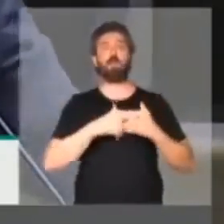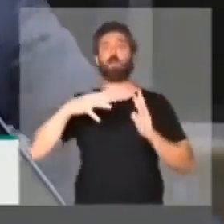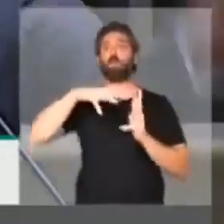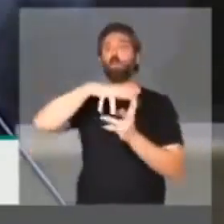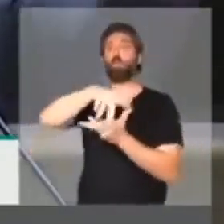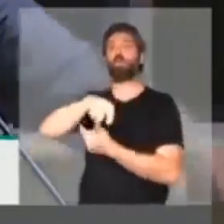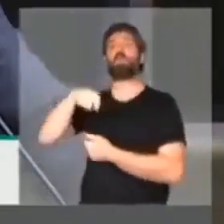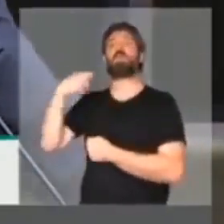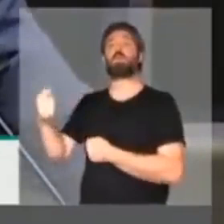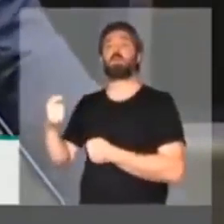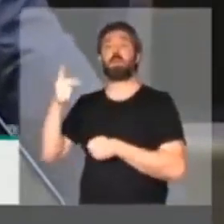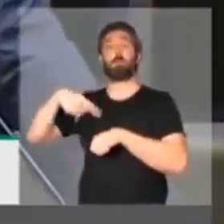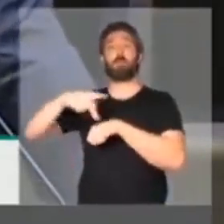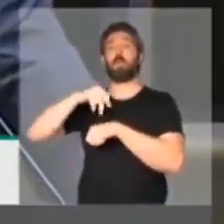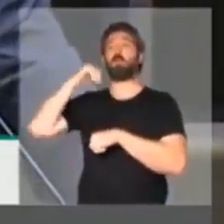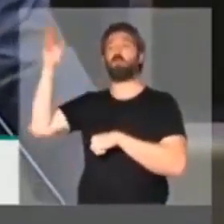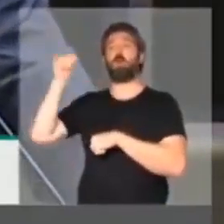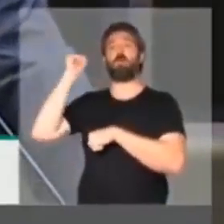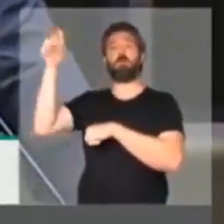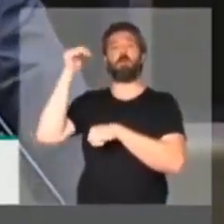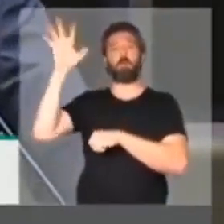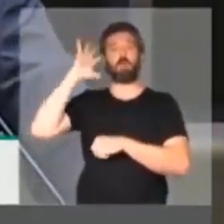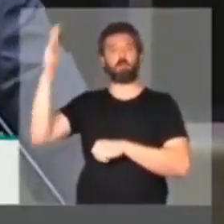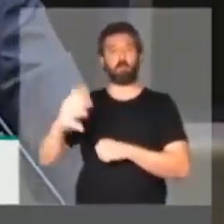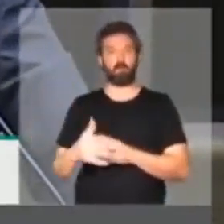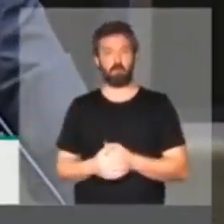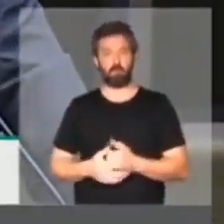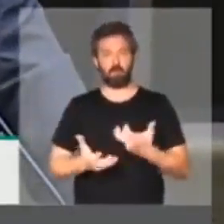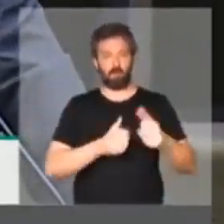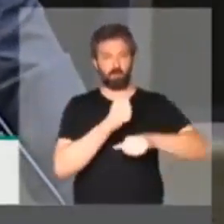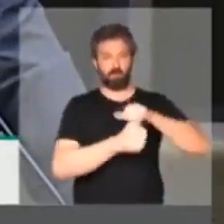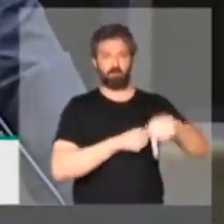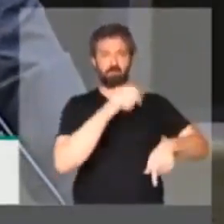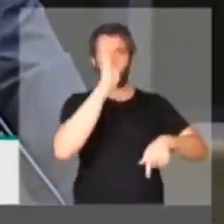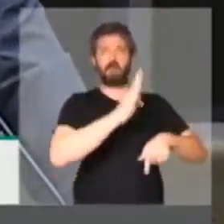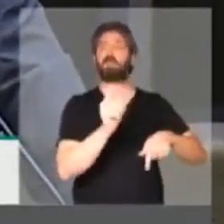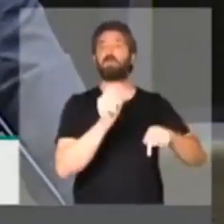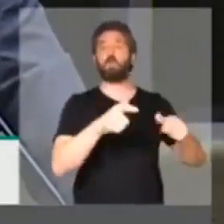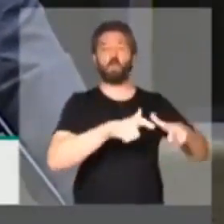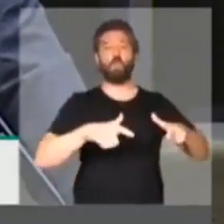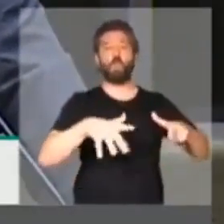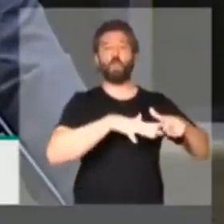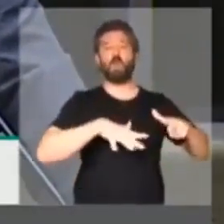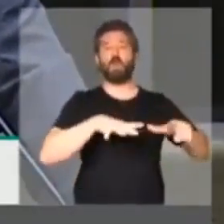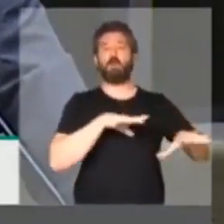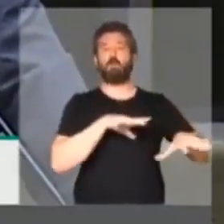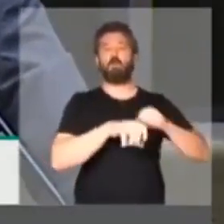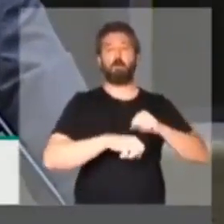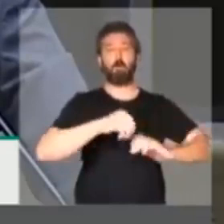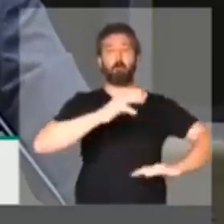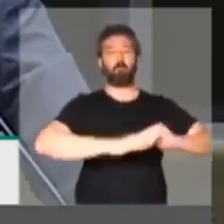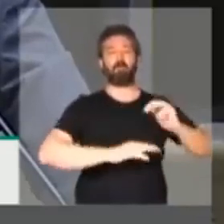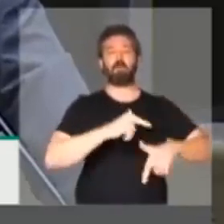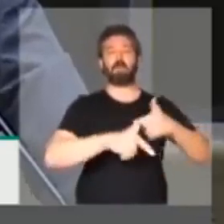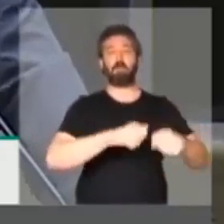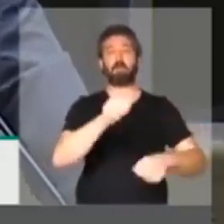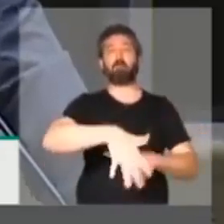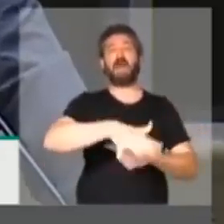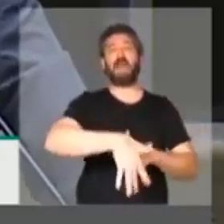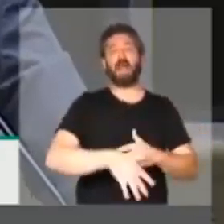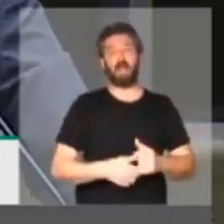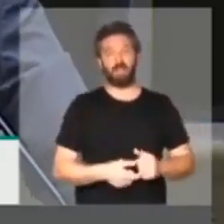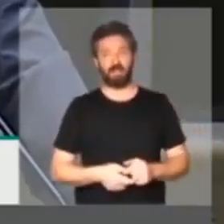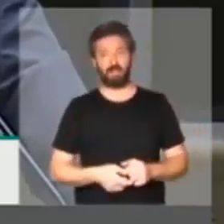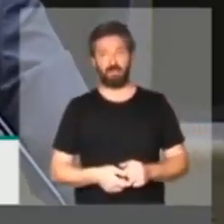ser cumprido por outras nações e quer nos transformar num espaço de formação de mão de obra barata,